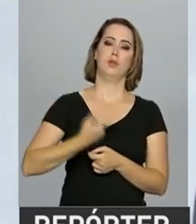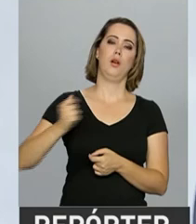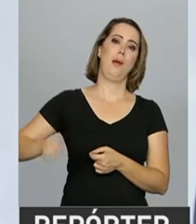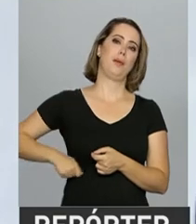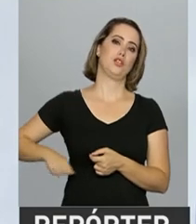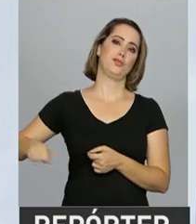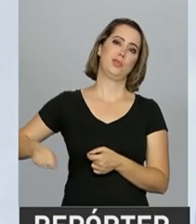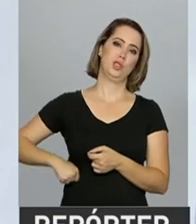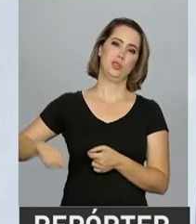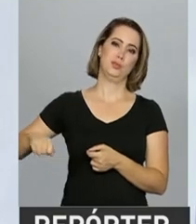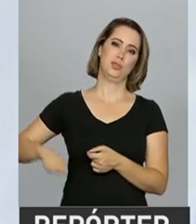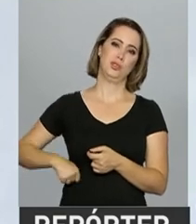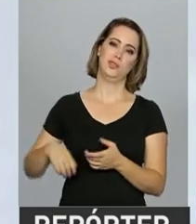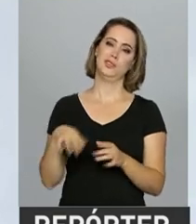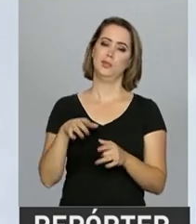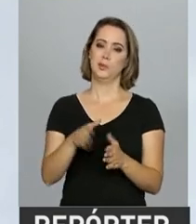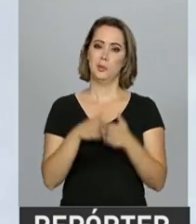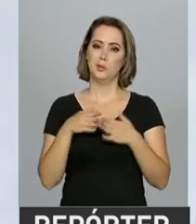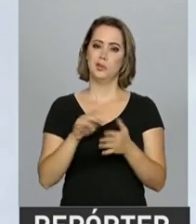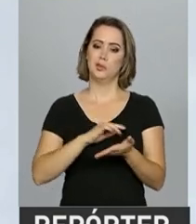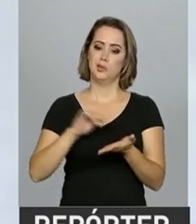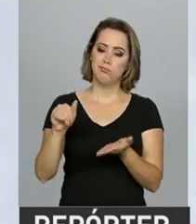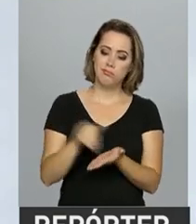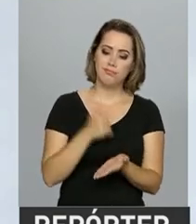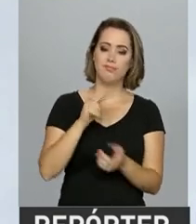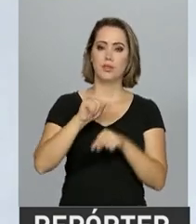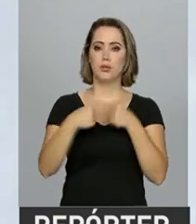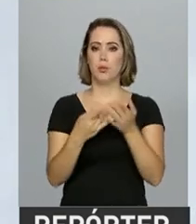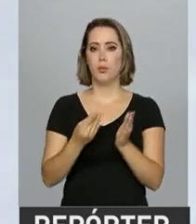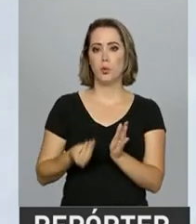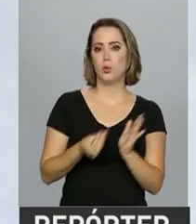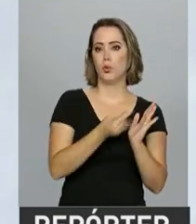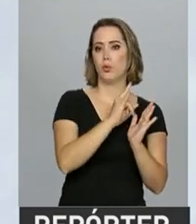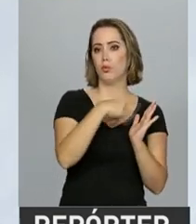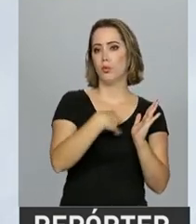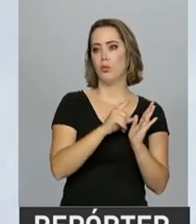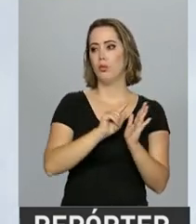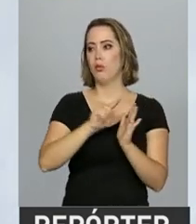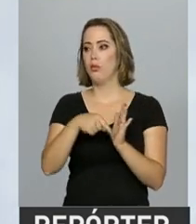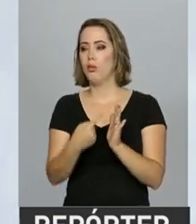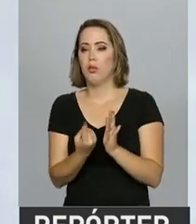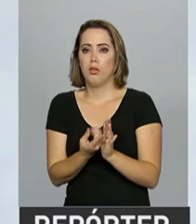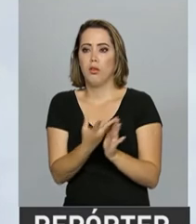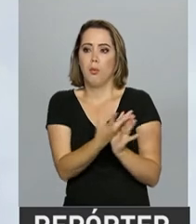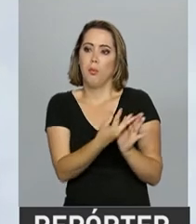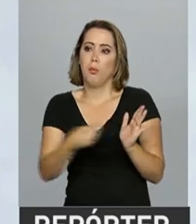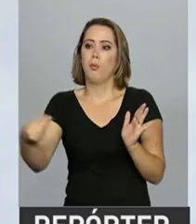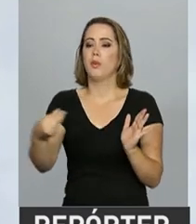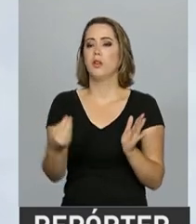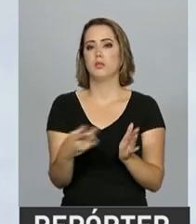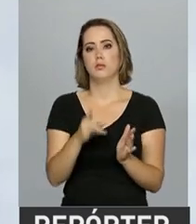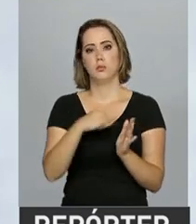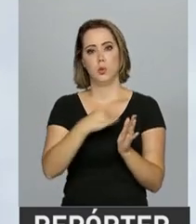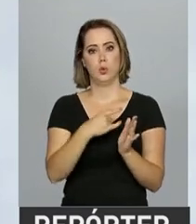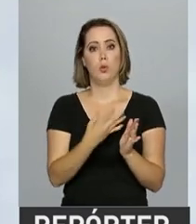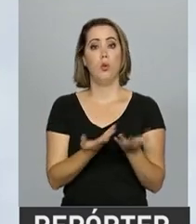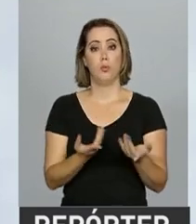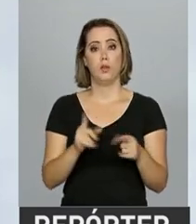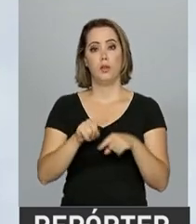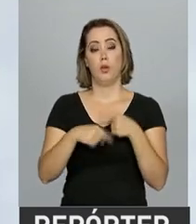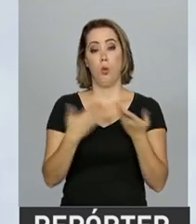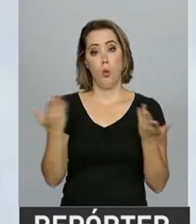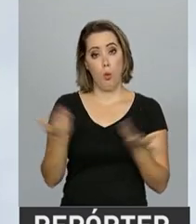consulado para realizar o cadastro, entregar documentos e receber o título. O uso da tecnologia da ferramenta Título